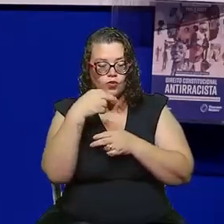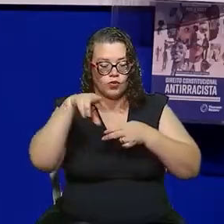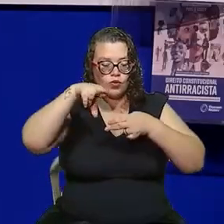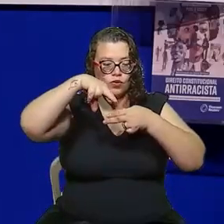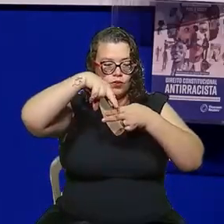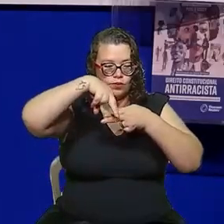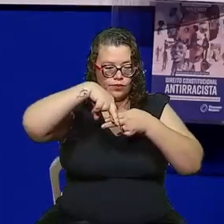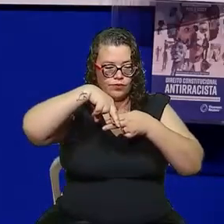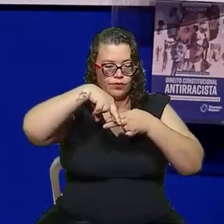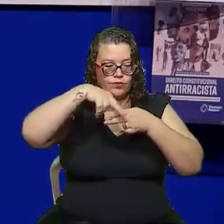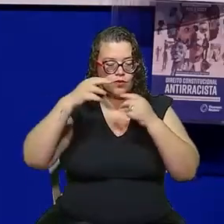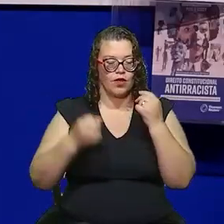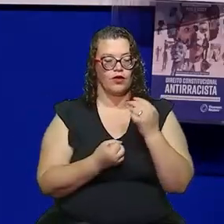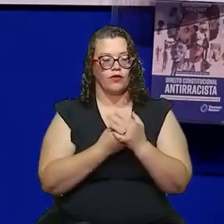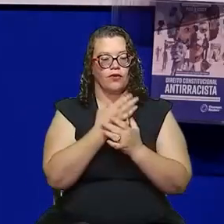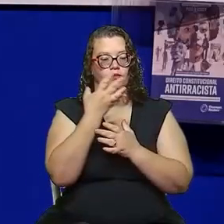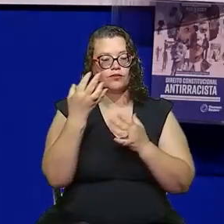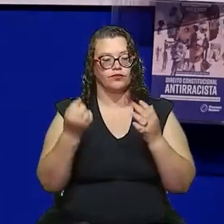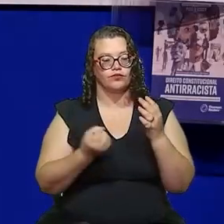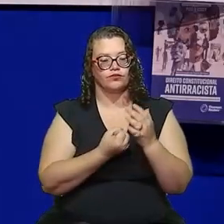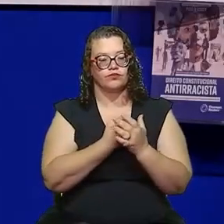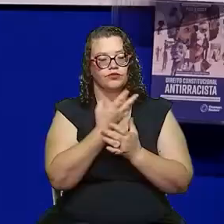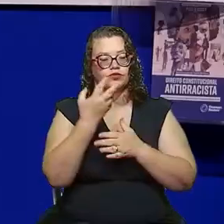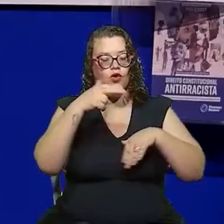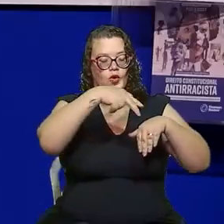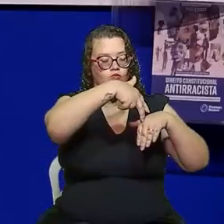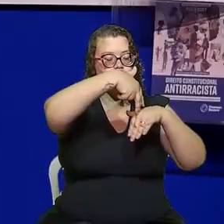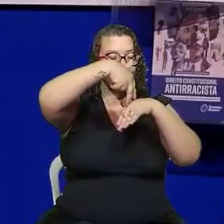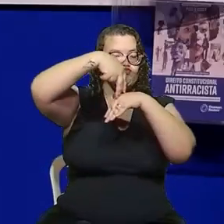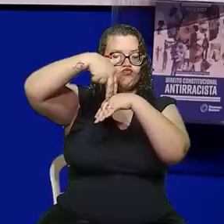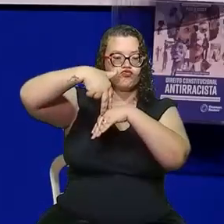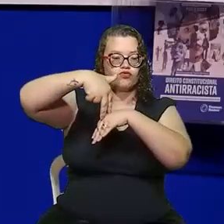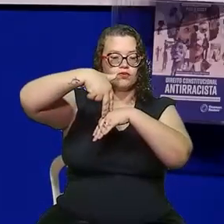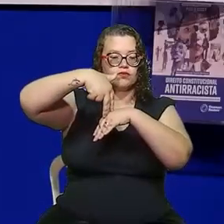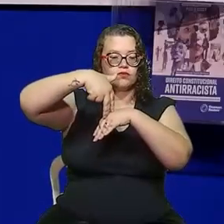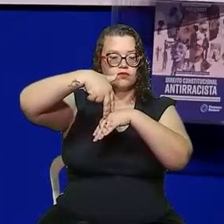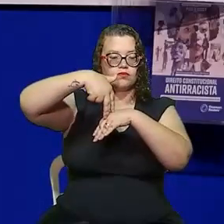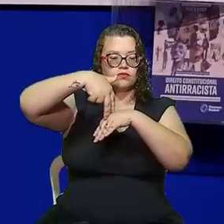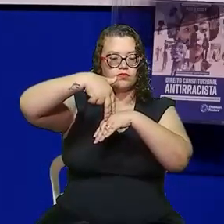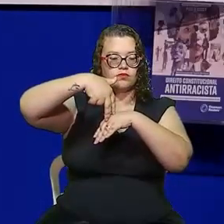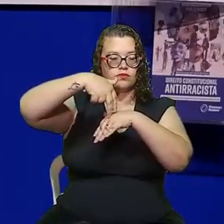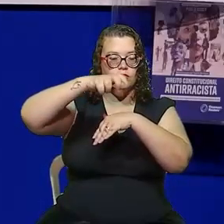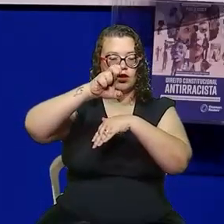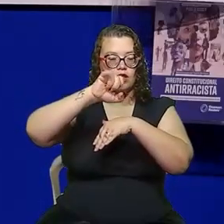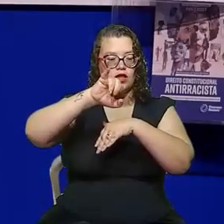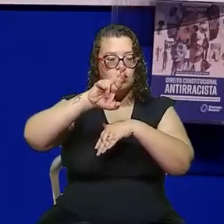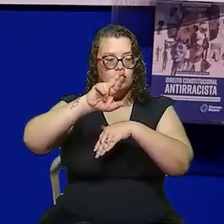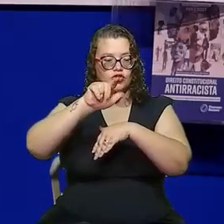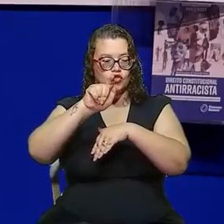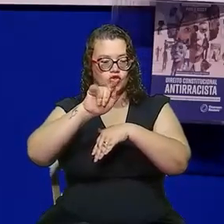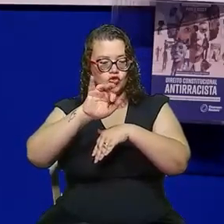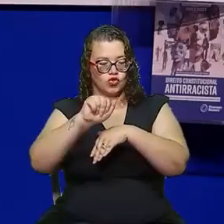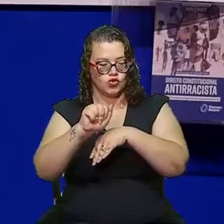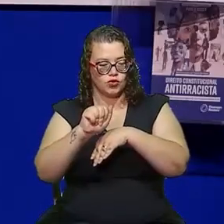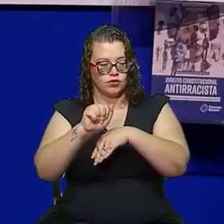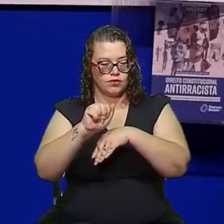levantou e declamou a elegia a um tucano morto.